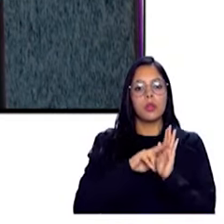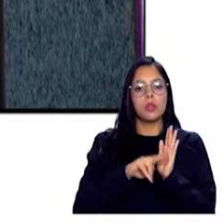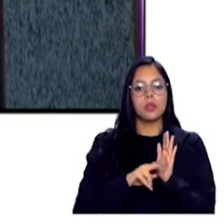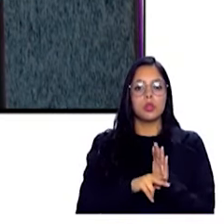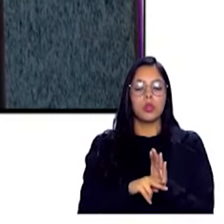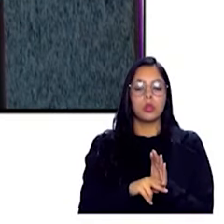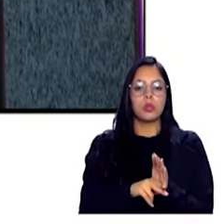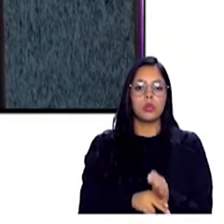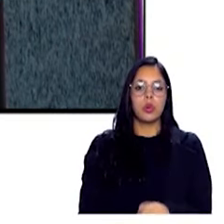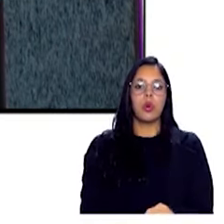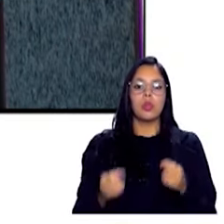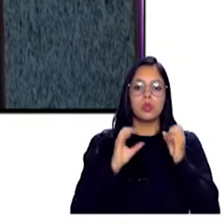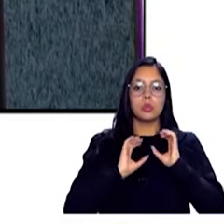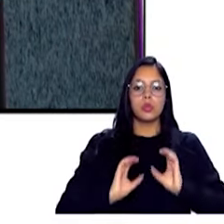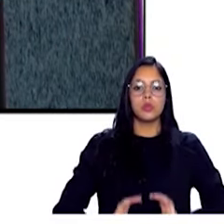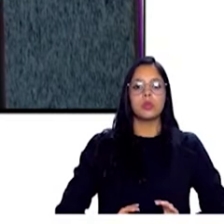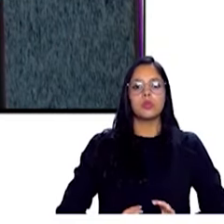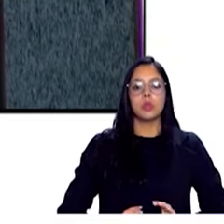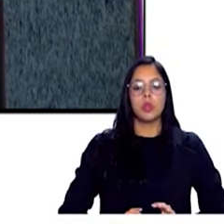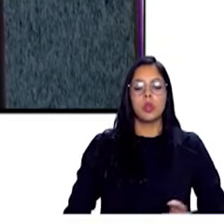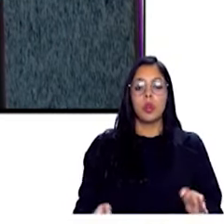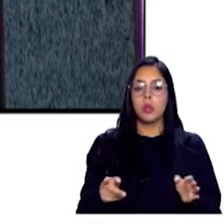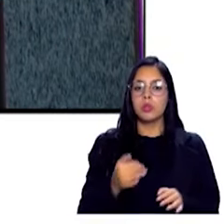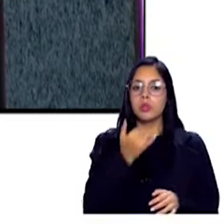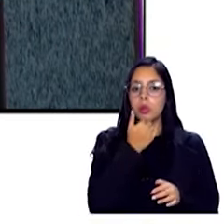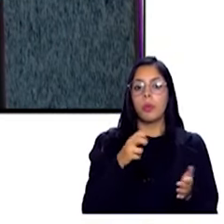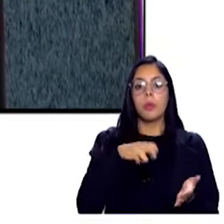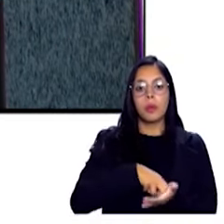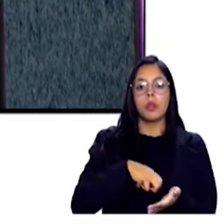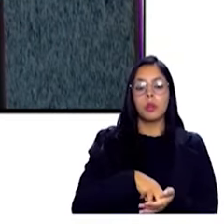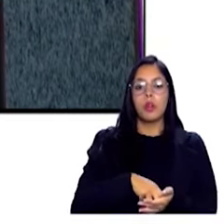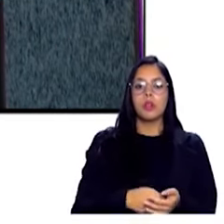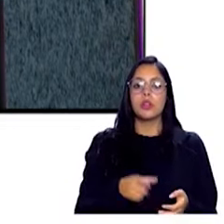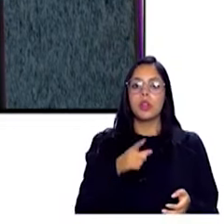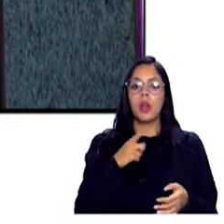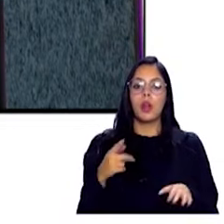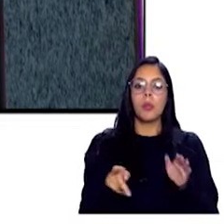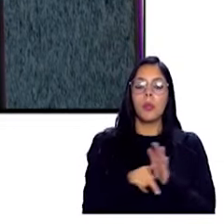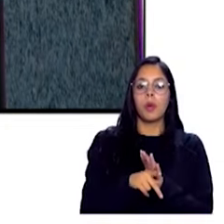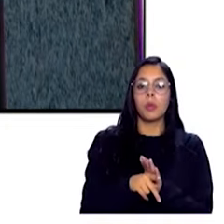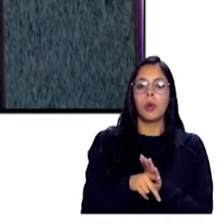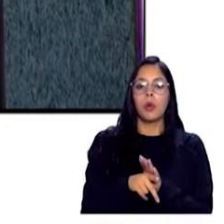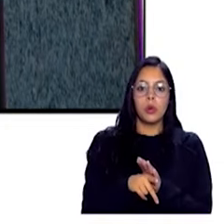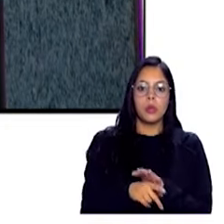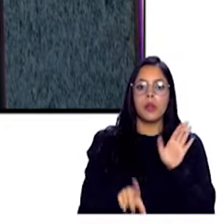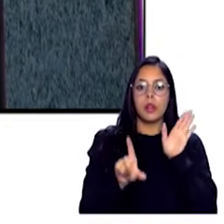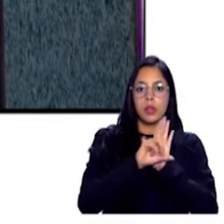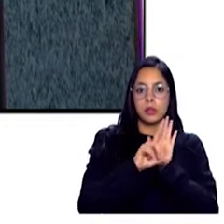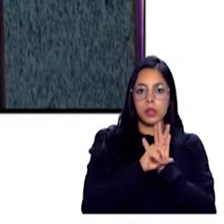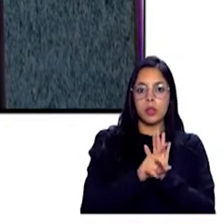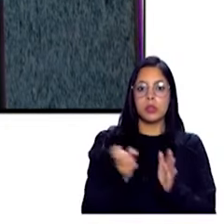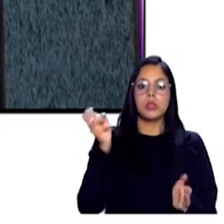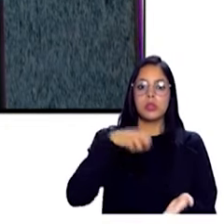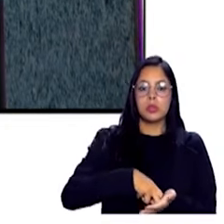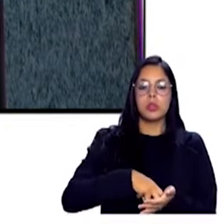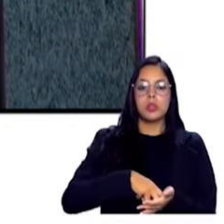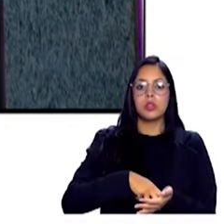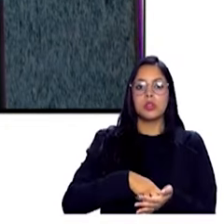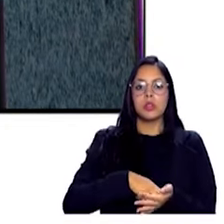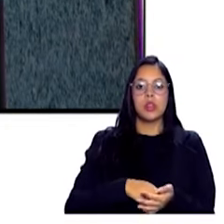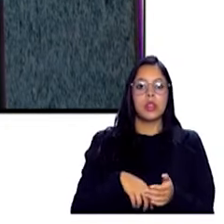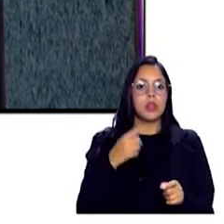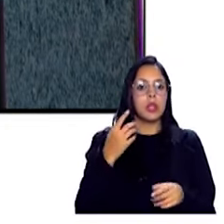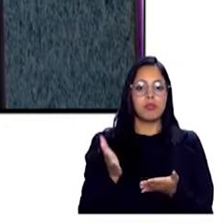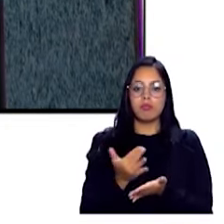Processo do Código de Processo Penal profere no dispositivo uma sentença de improcedência ou de não